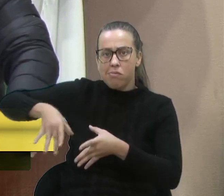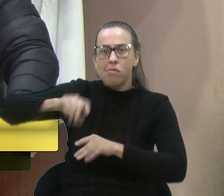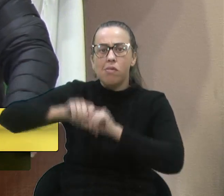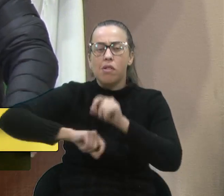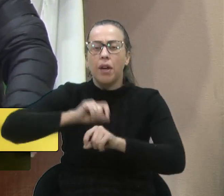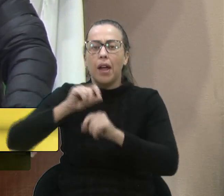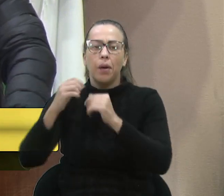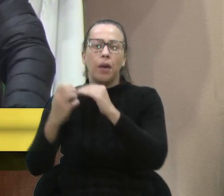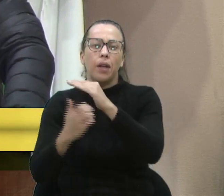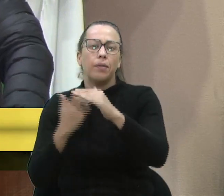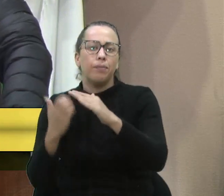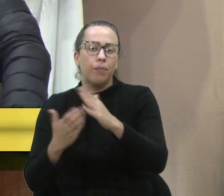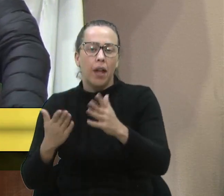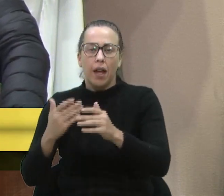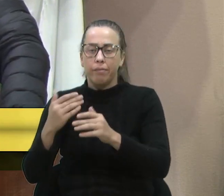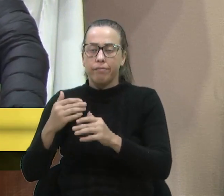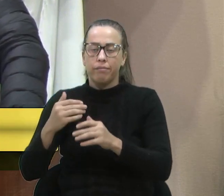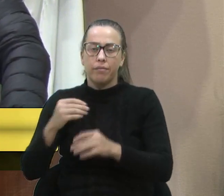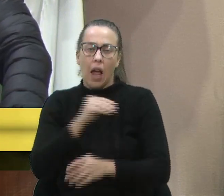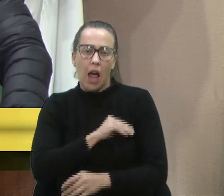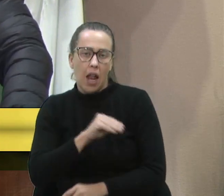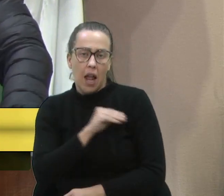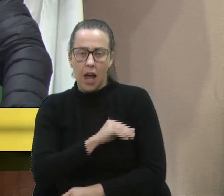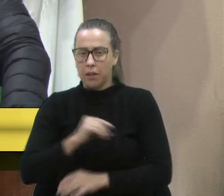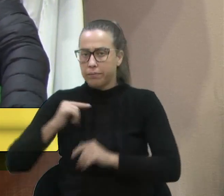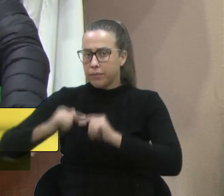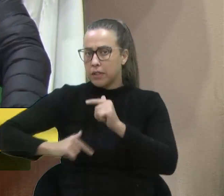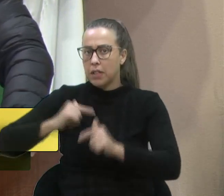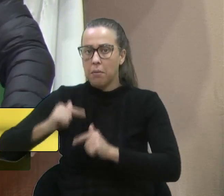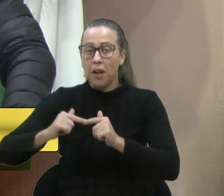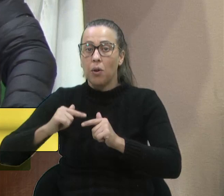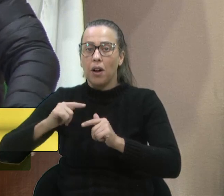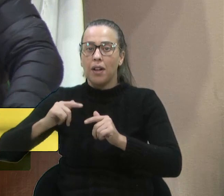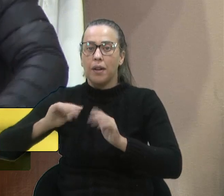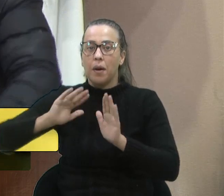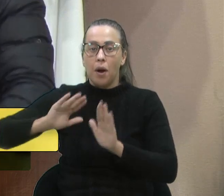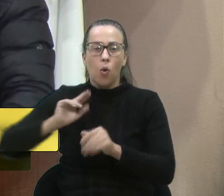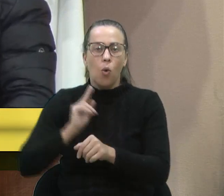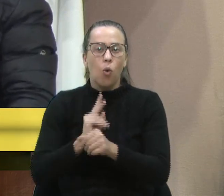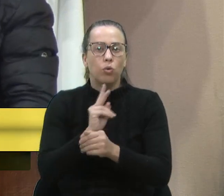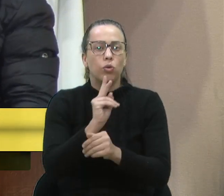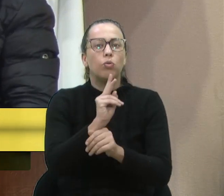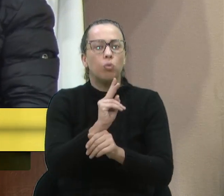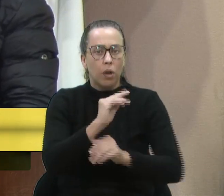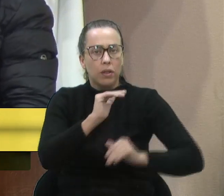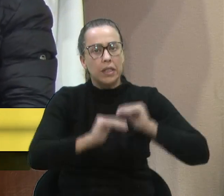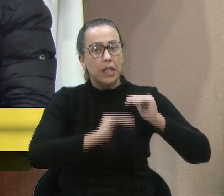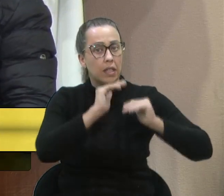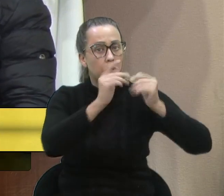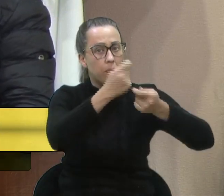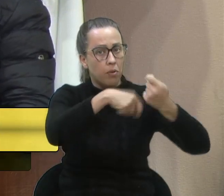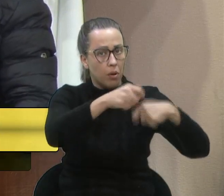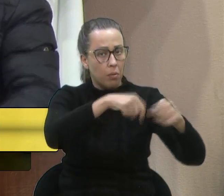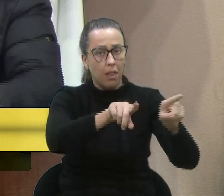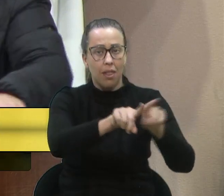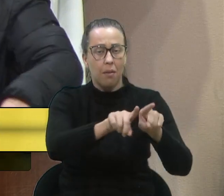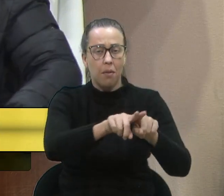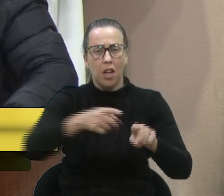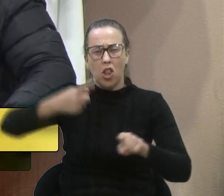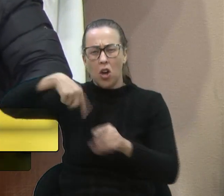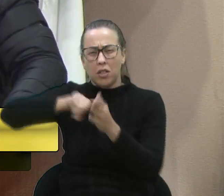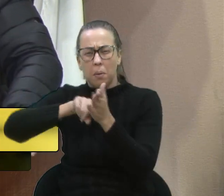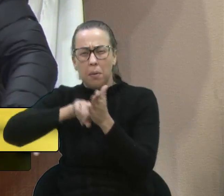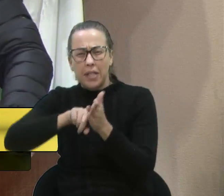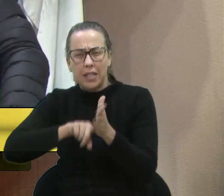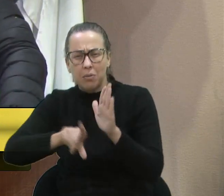do emprego, da renda, enfim, de toda a questão do desenvolvimento econômico. E nós pesquisamos